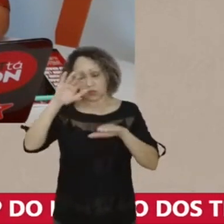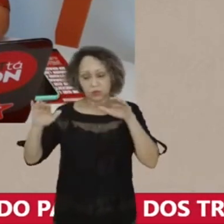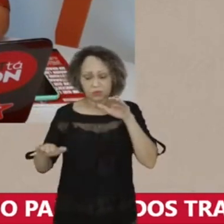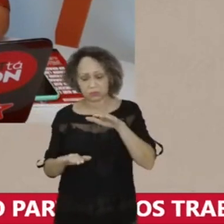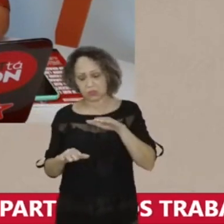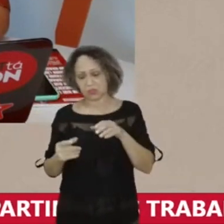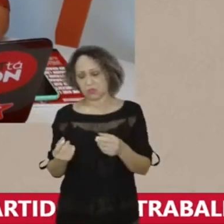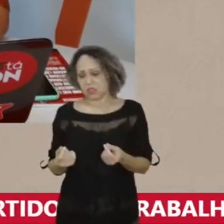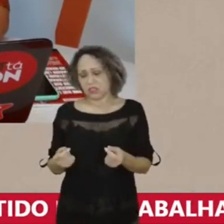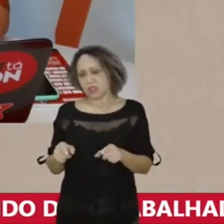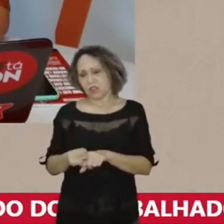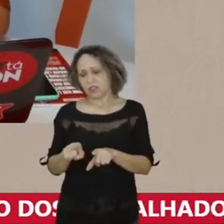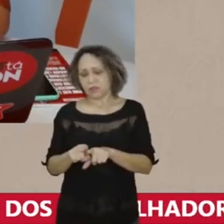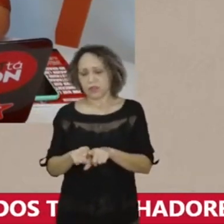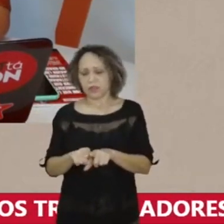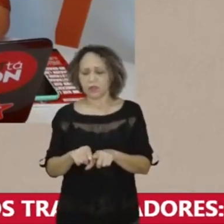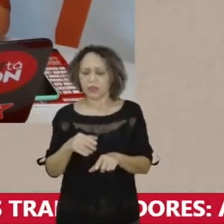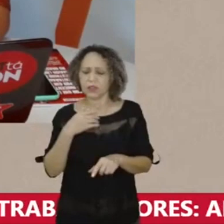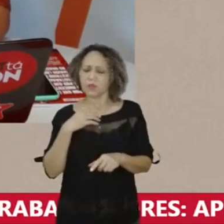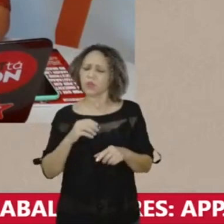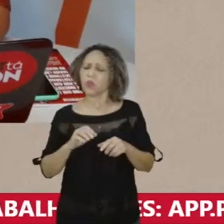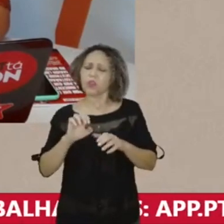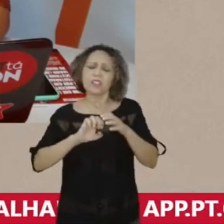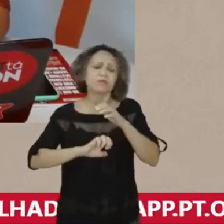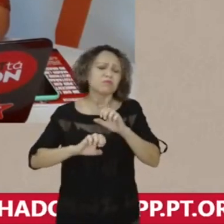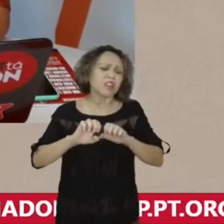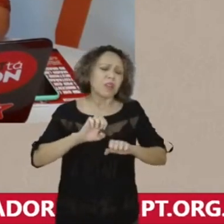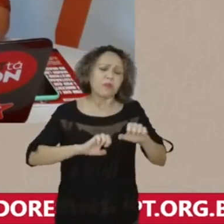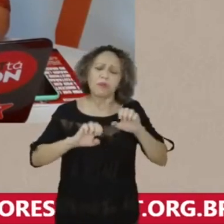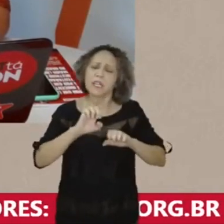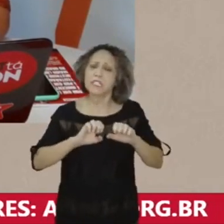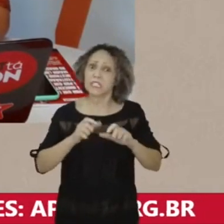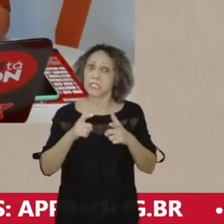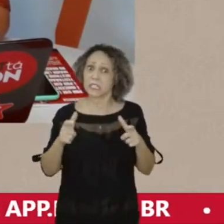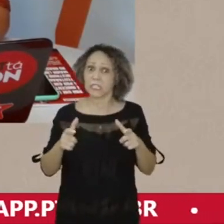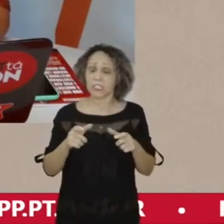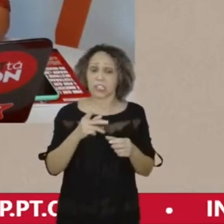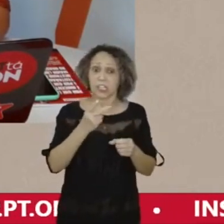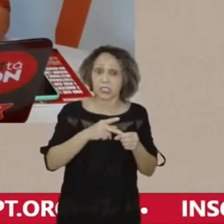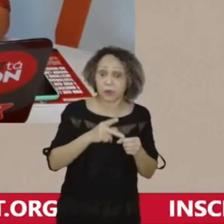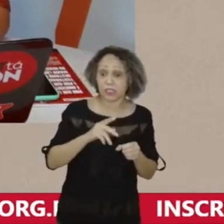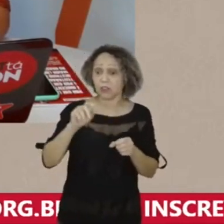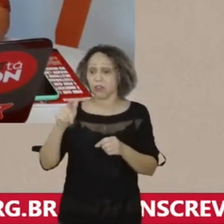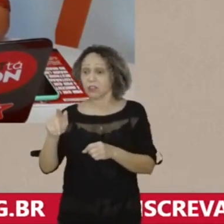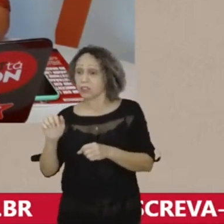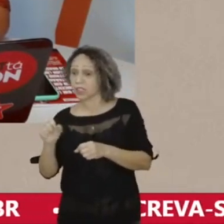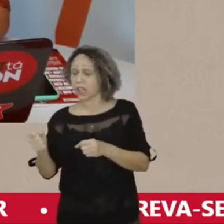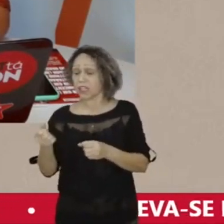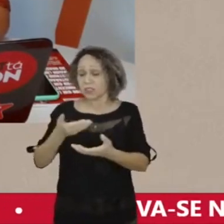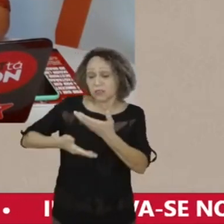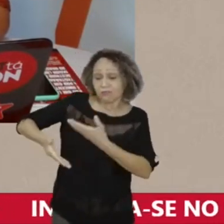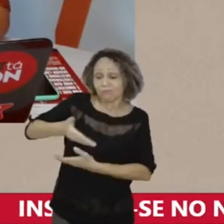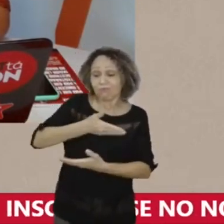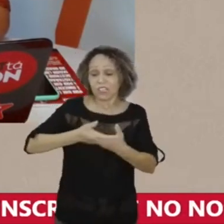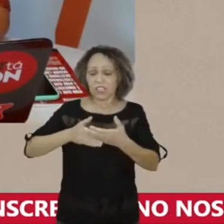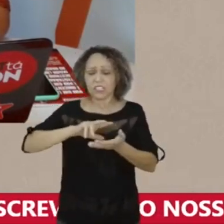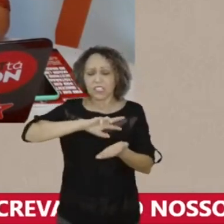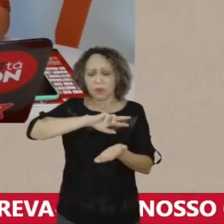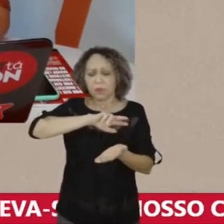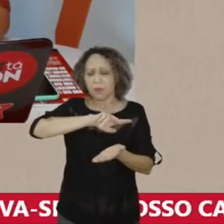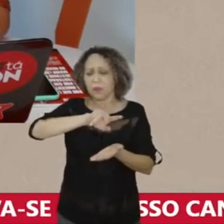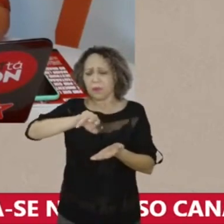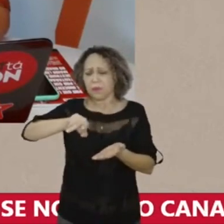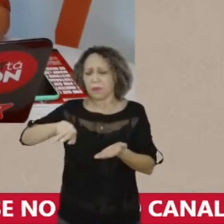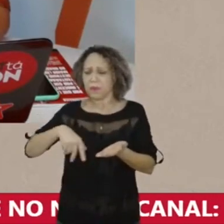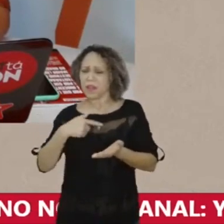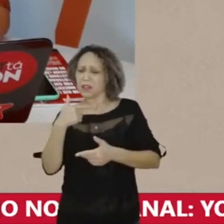energética. Todas as empresas grandes do setor de petróleo e gás estão fazendo o quê? Estão se integrando e estão diversificando a sua atividade, se